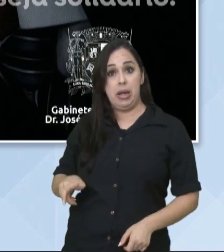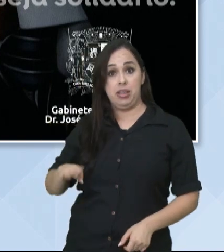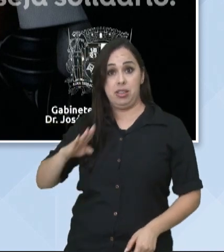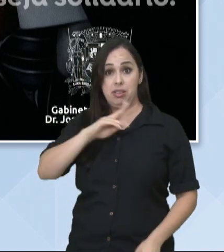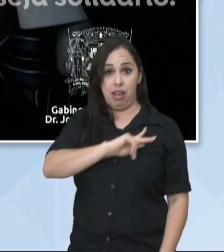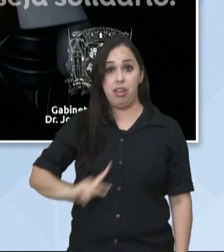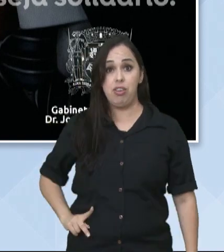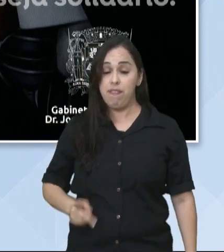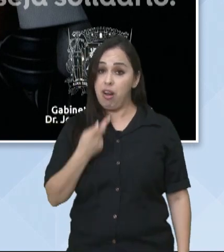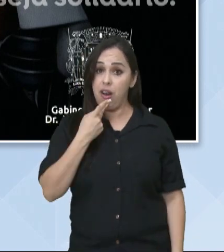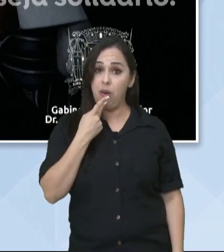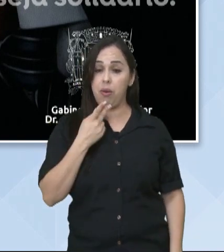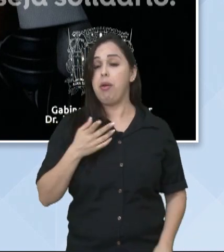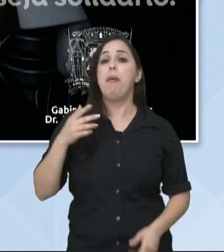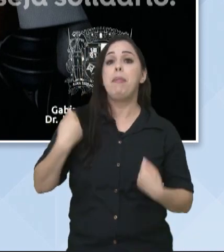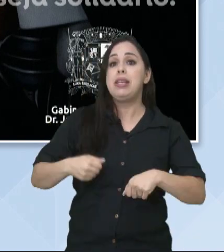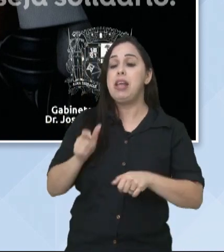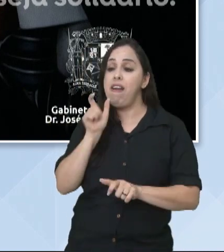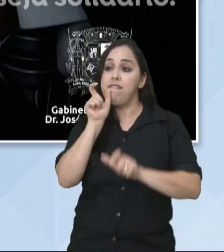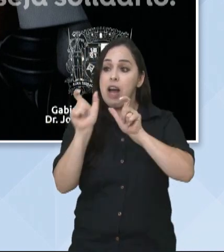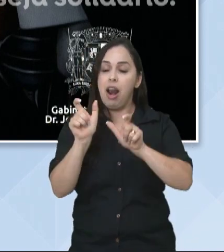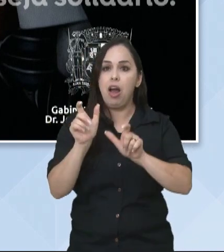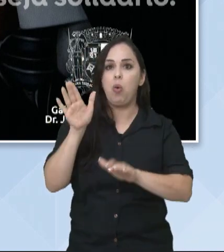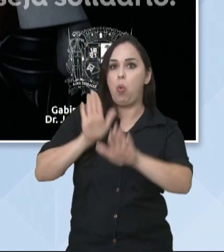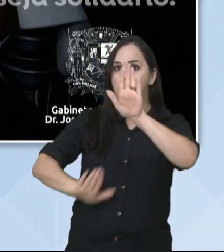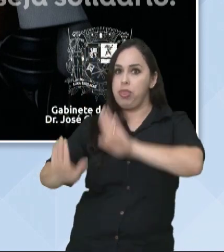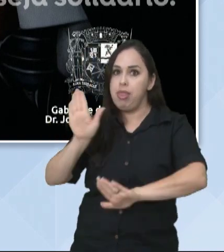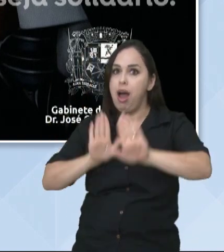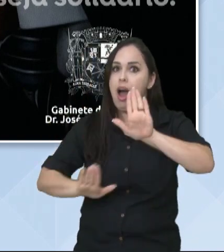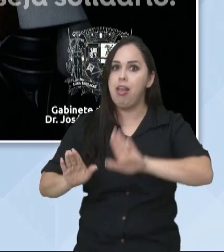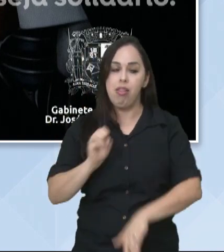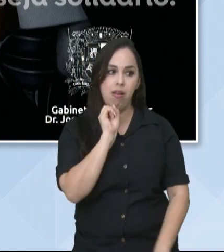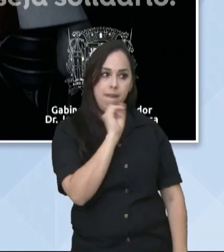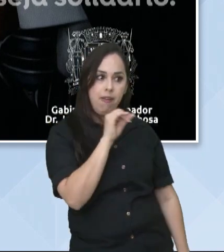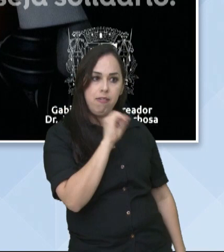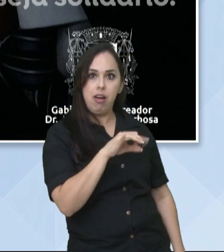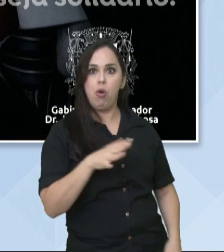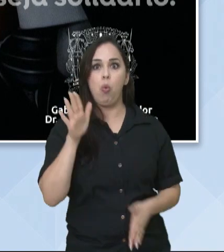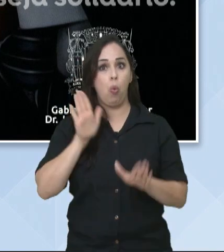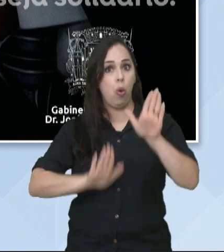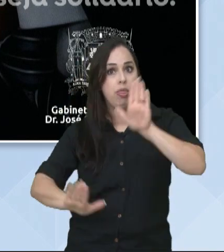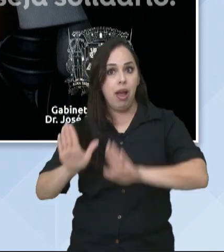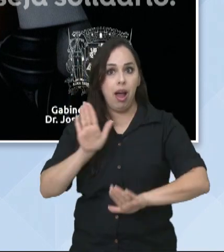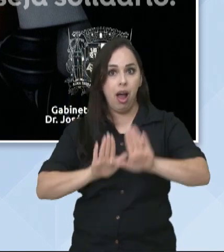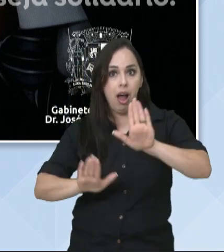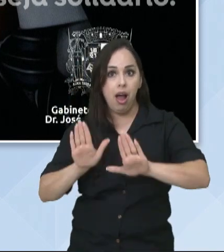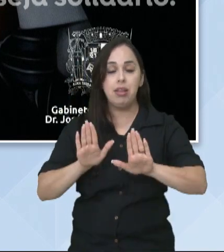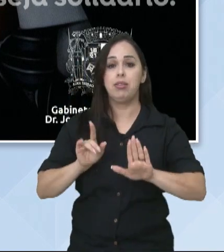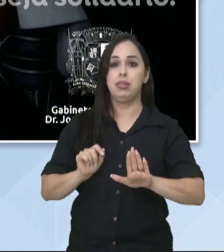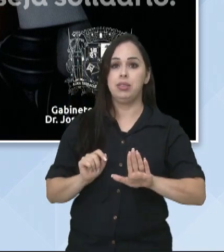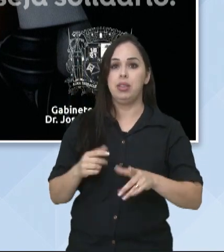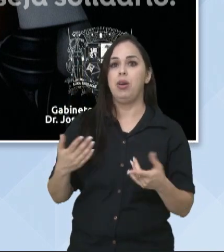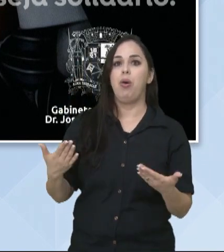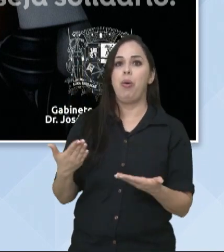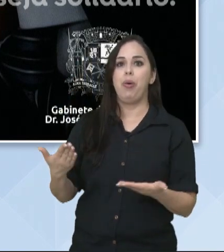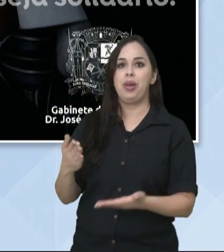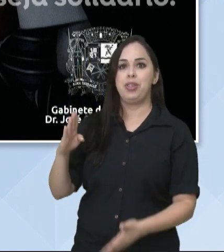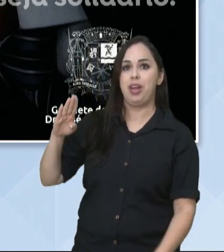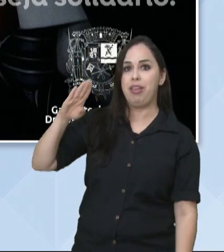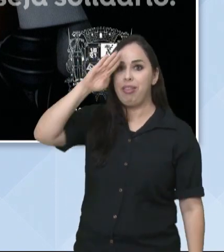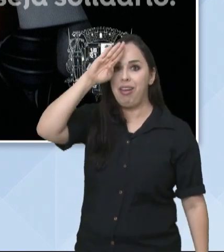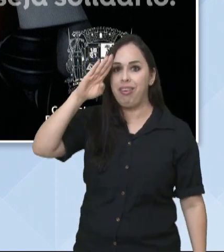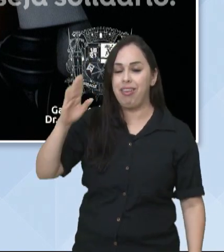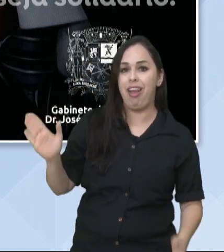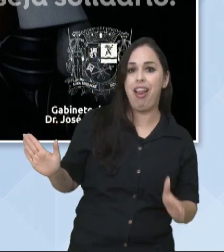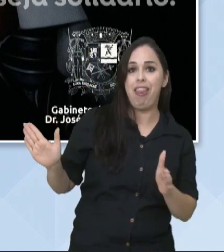essas frases tem que ter cuidado. Pintou um clima? Pintou, tá aí o clima dele de derrota. Aliás, o Bolsonaro hoje está em lockdown. Ele não